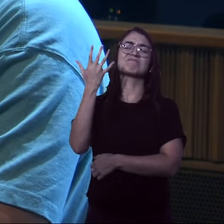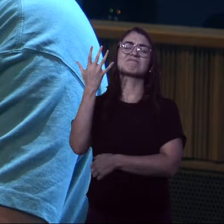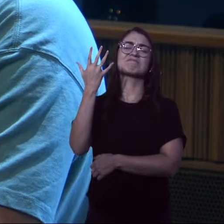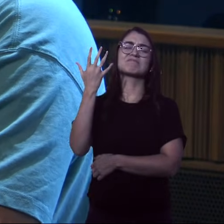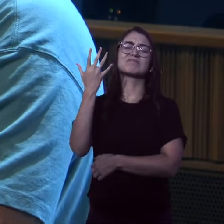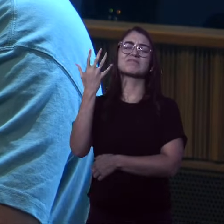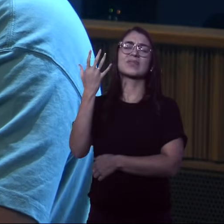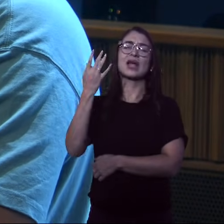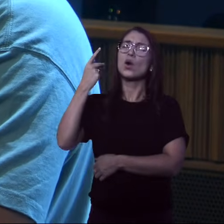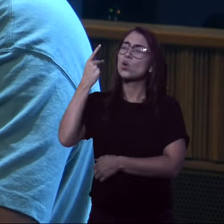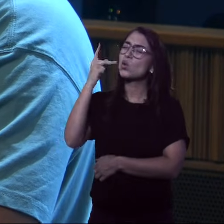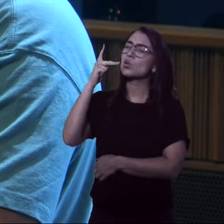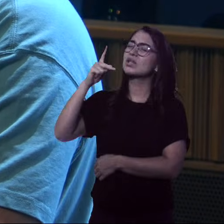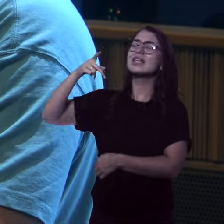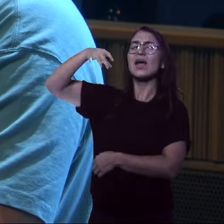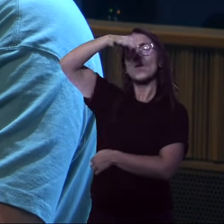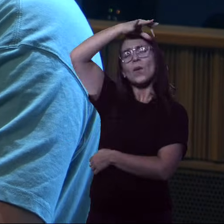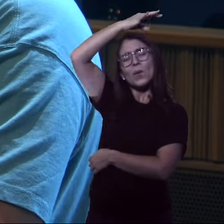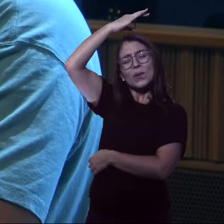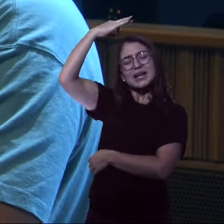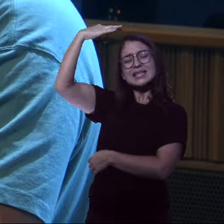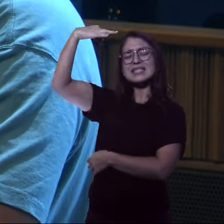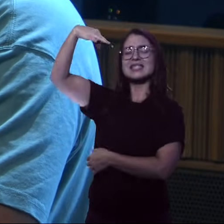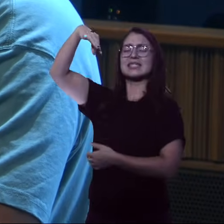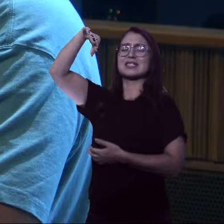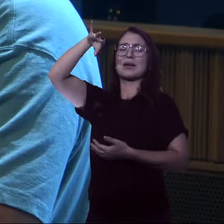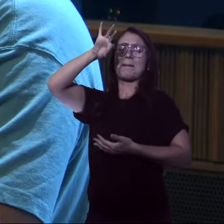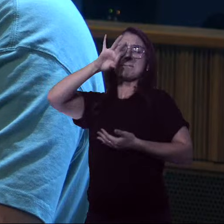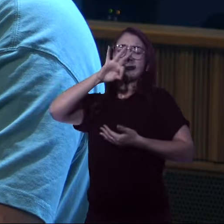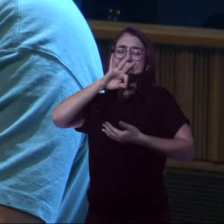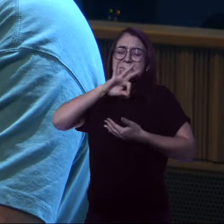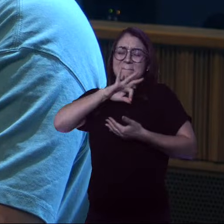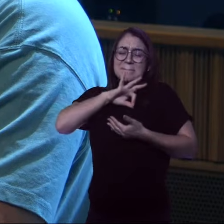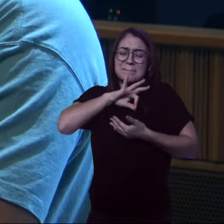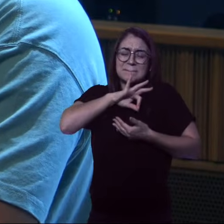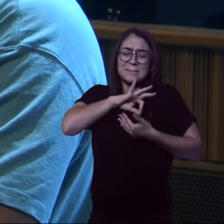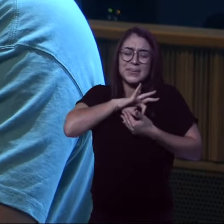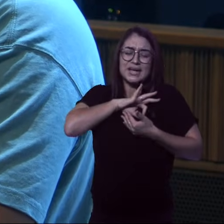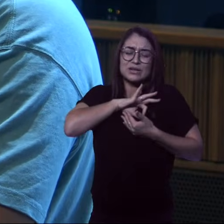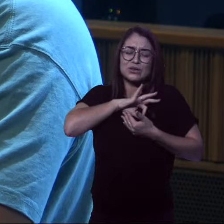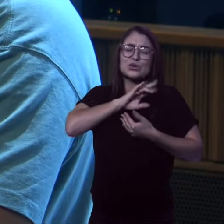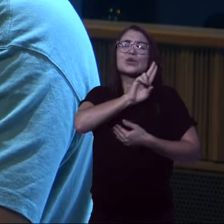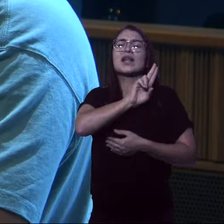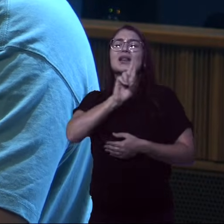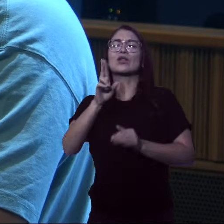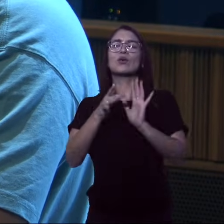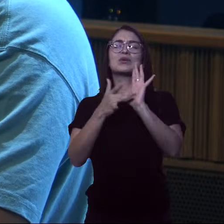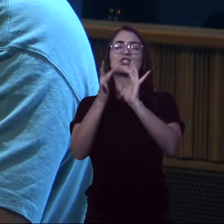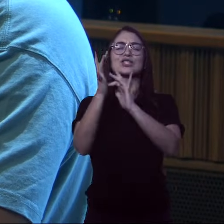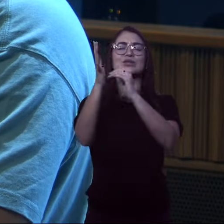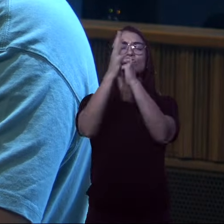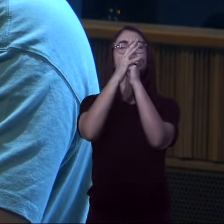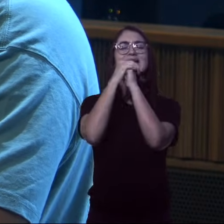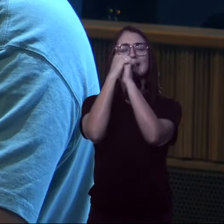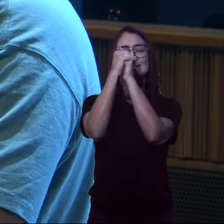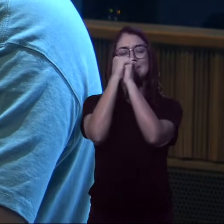Entrando com o seu Espírito dentro de mim, em nome de